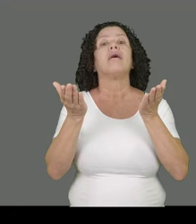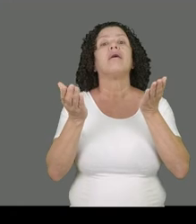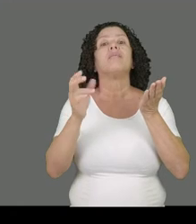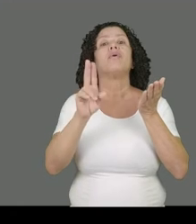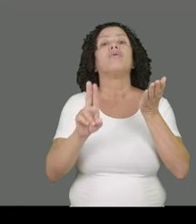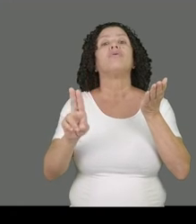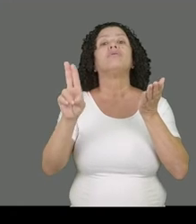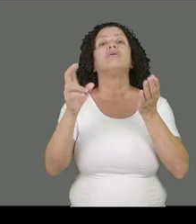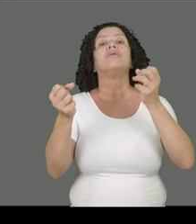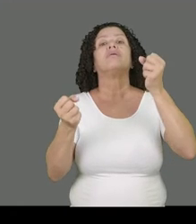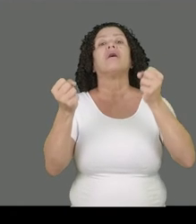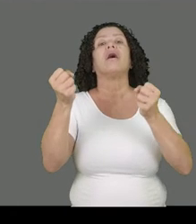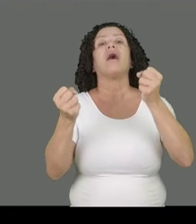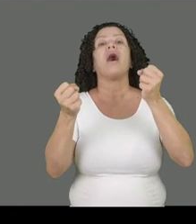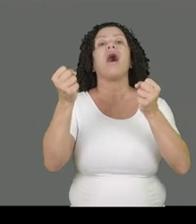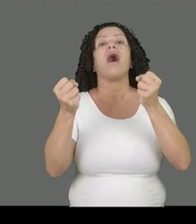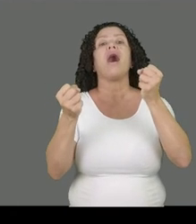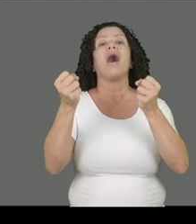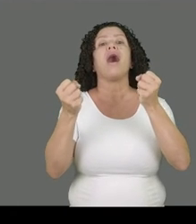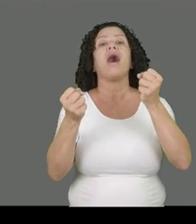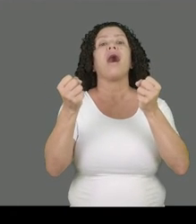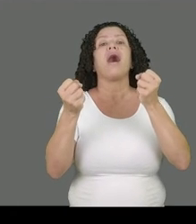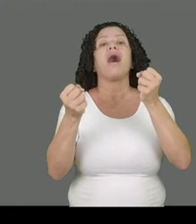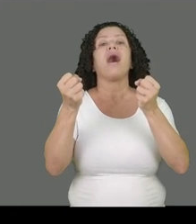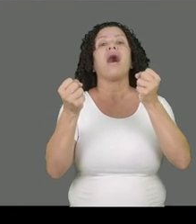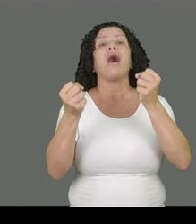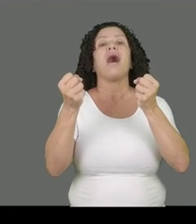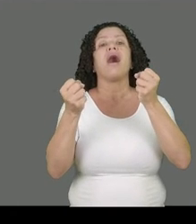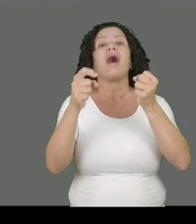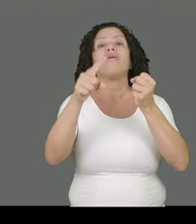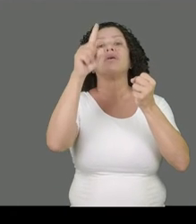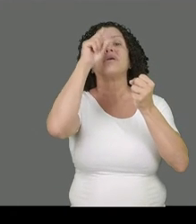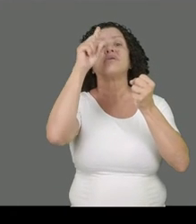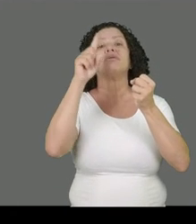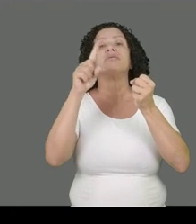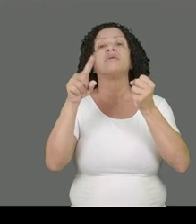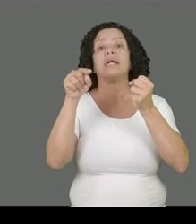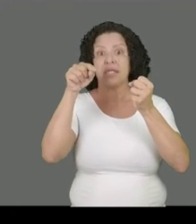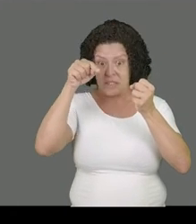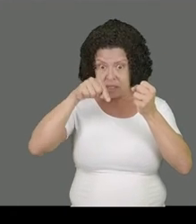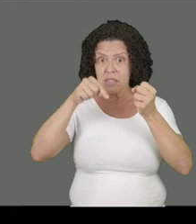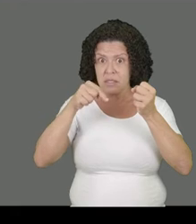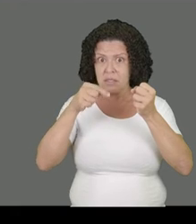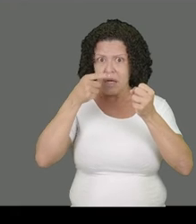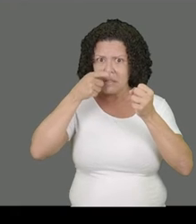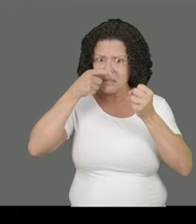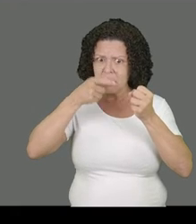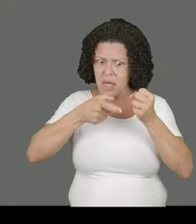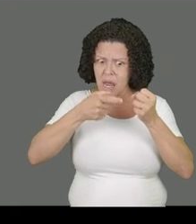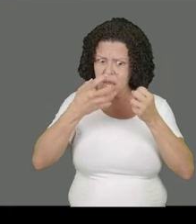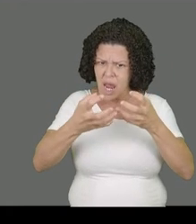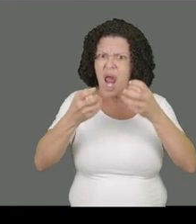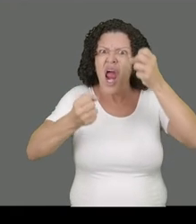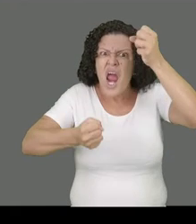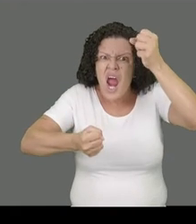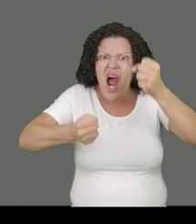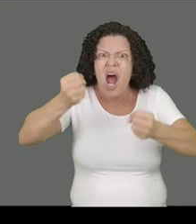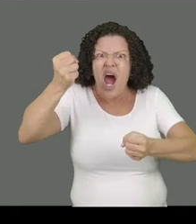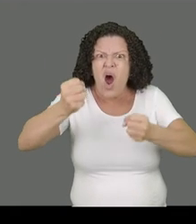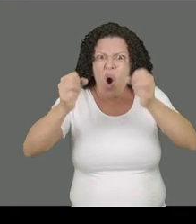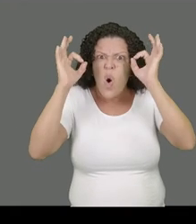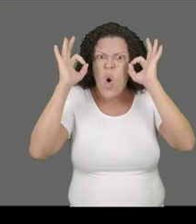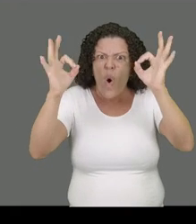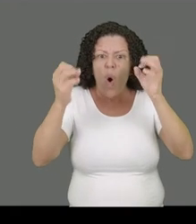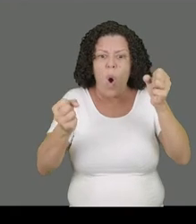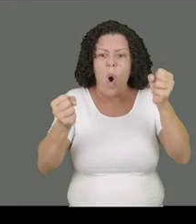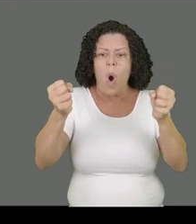equilíbrio, utilizando aquele equipamento, aquela ferramenta, a gente não sabe se ter esse carro